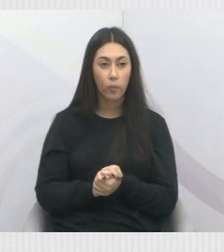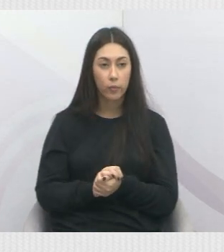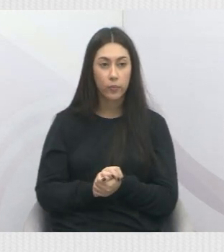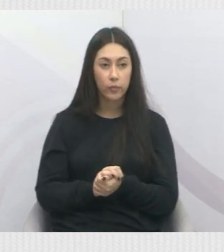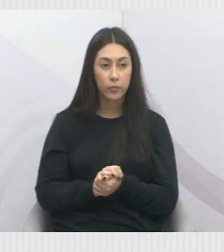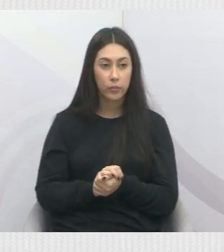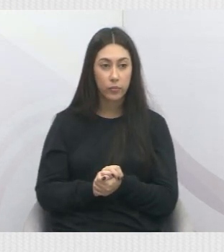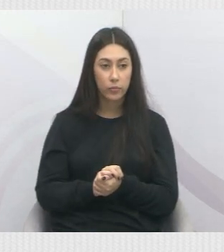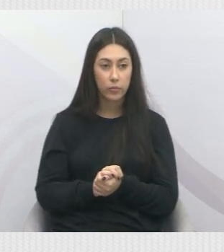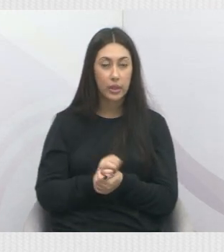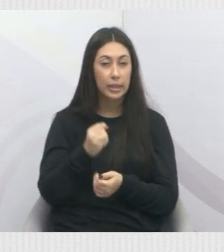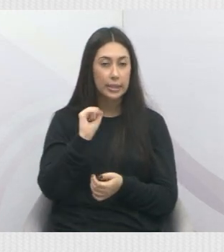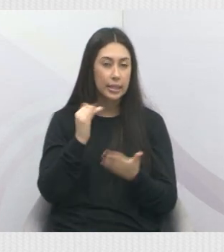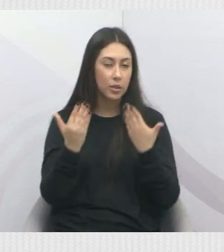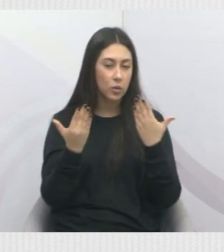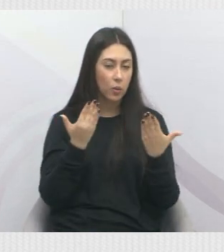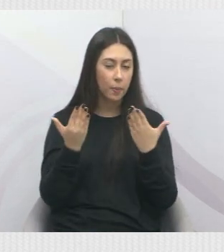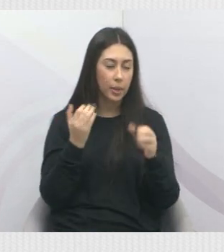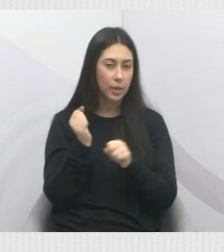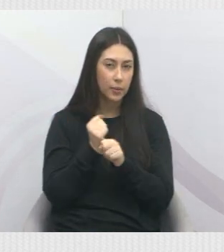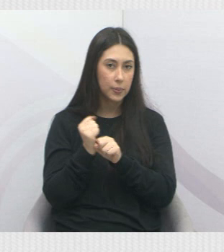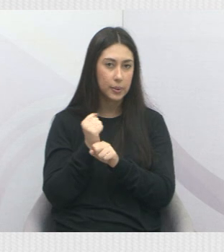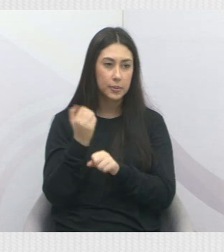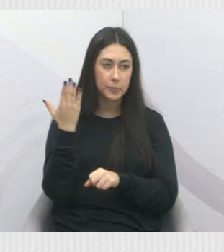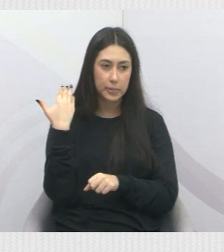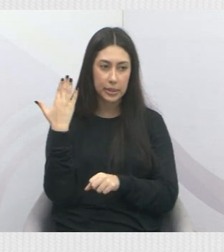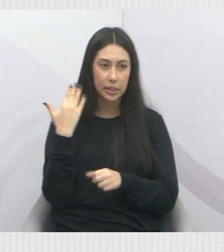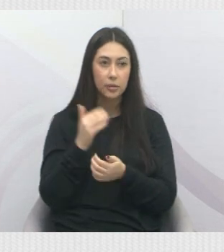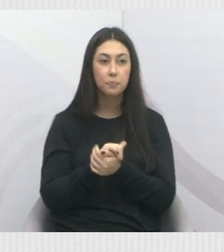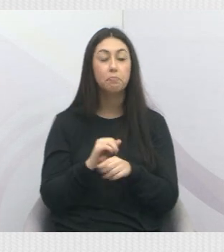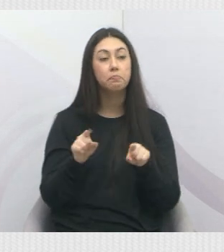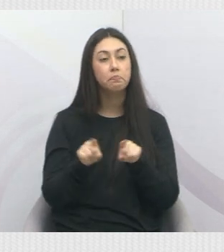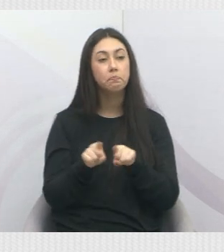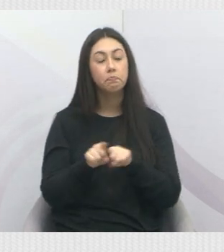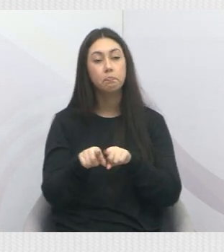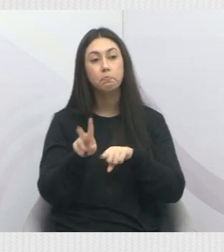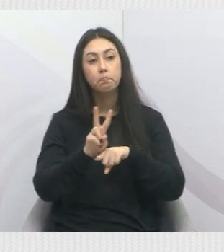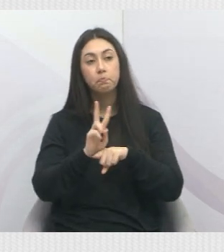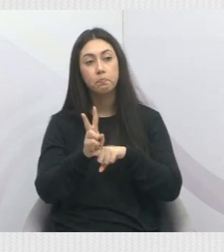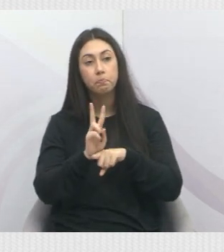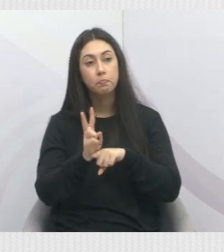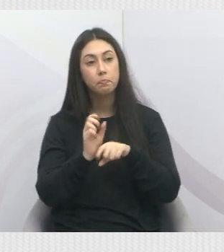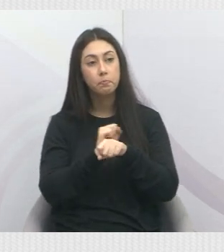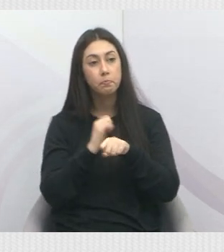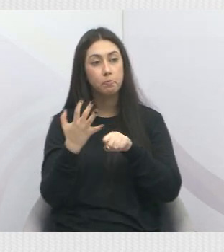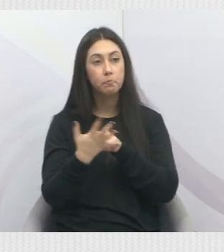comparar a 2021 e 2022. Ainda na vigilância epidemiológica,